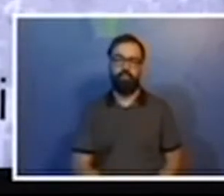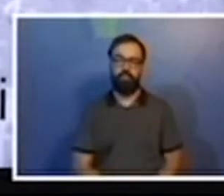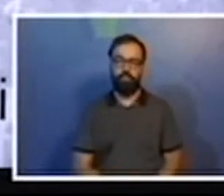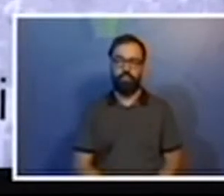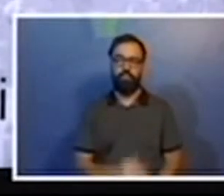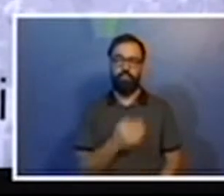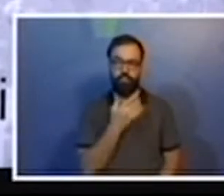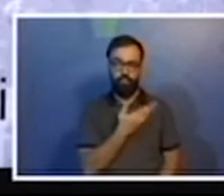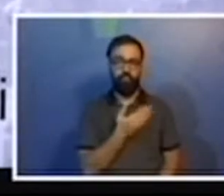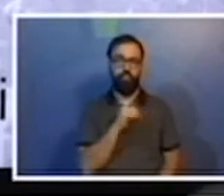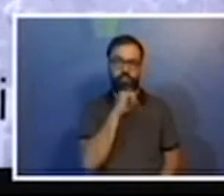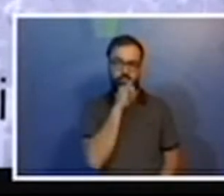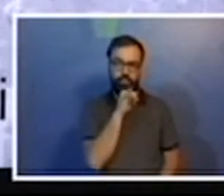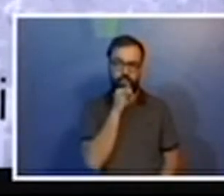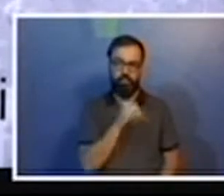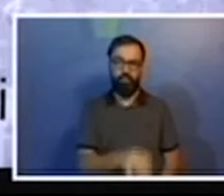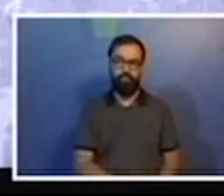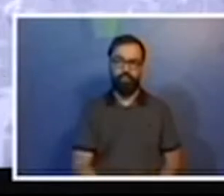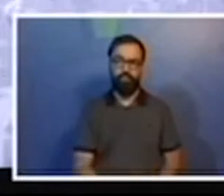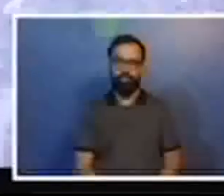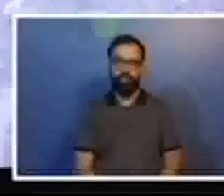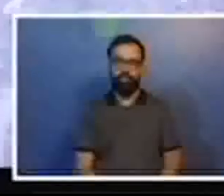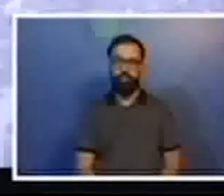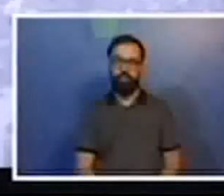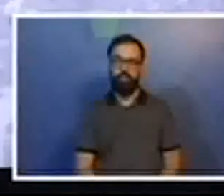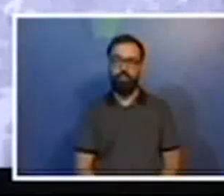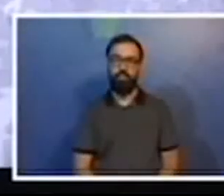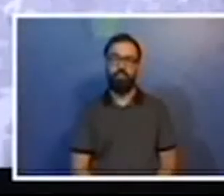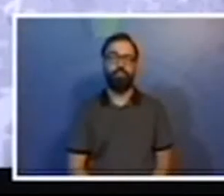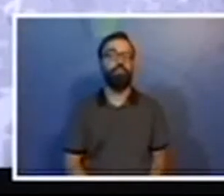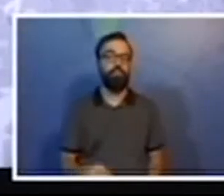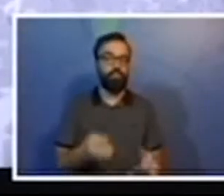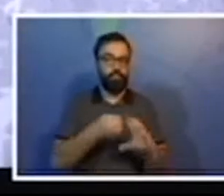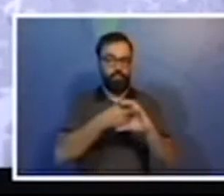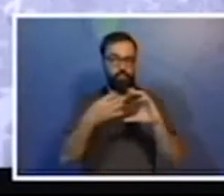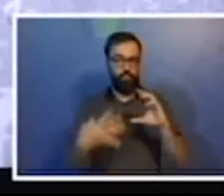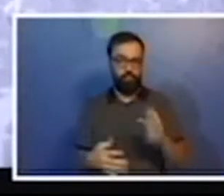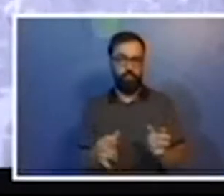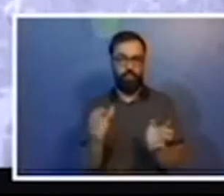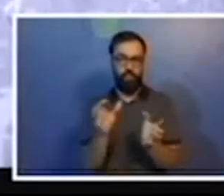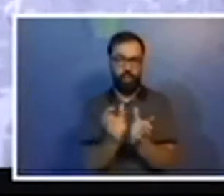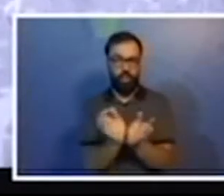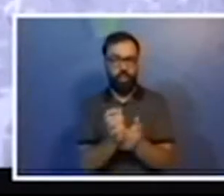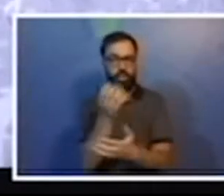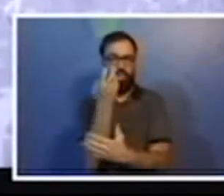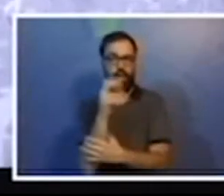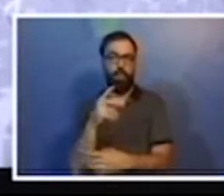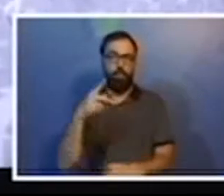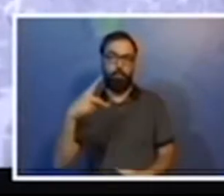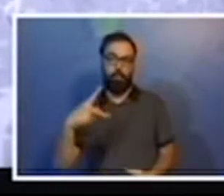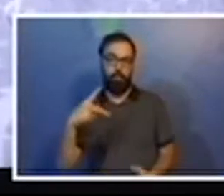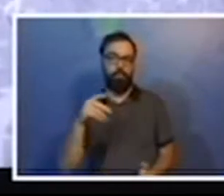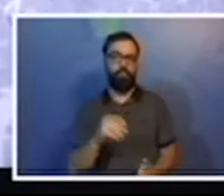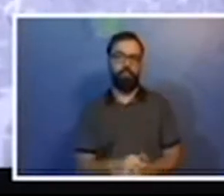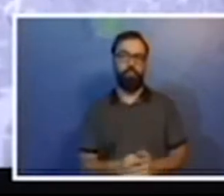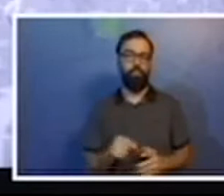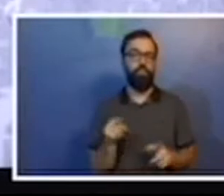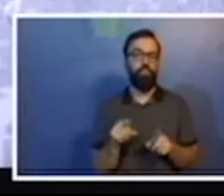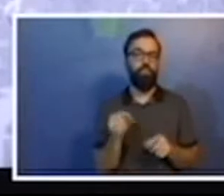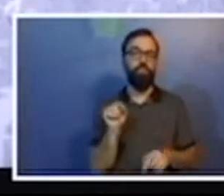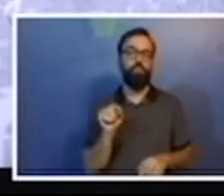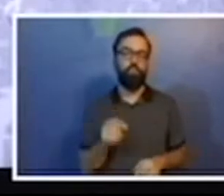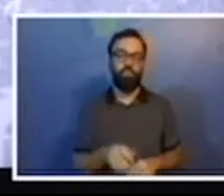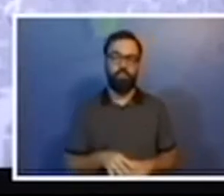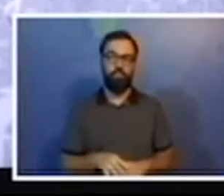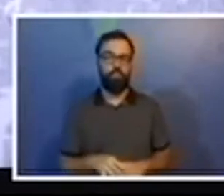e as cavalinhos e com as principais características das pteridófitas a